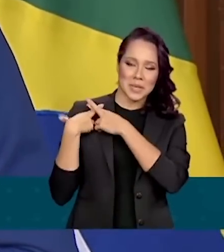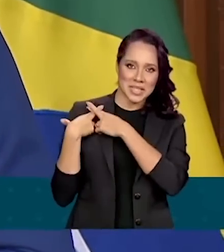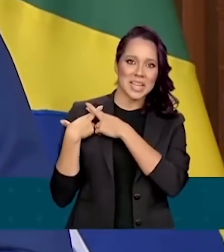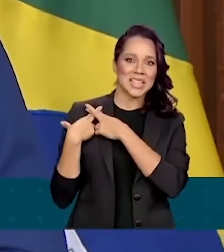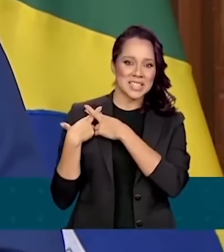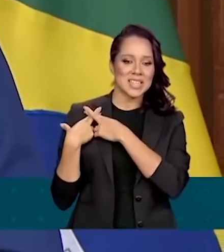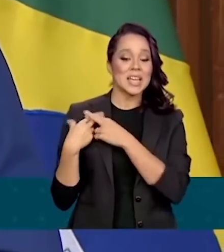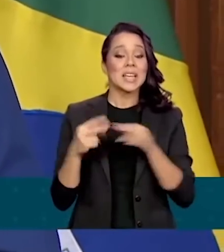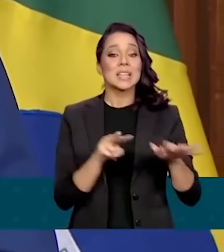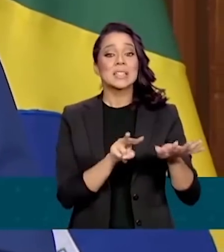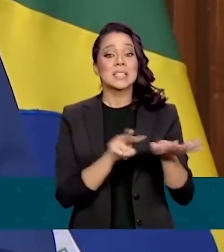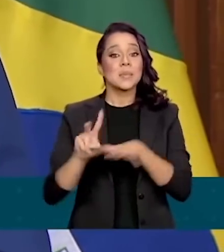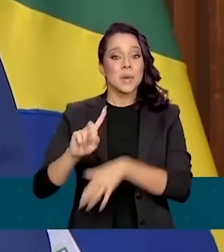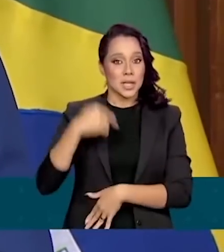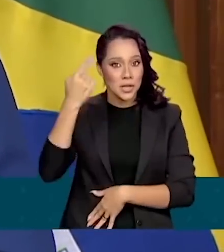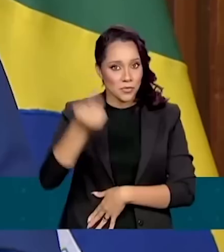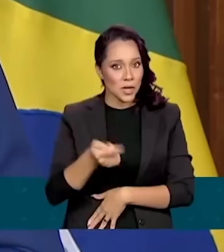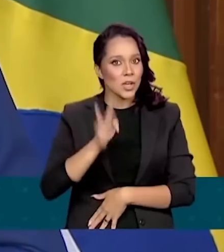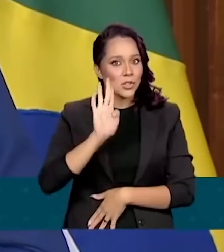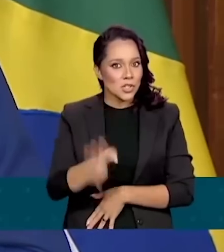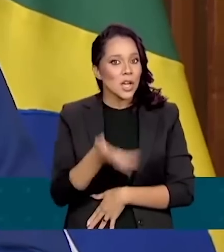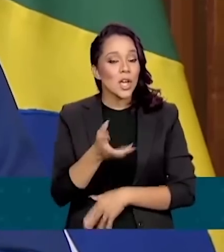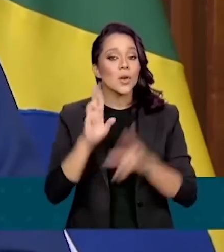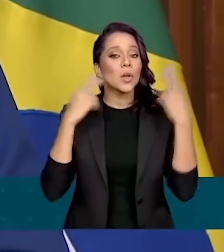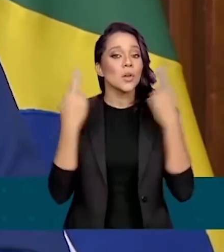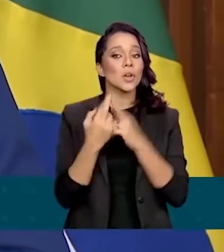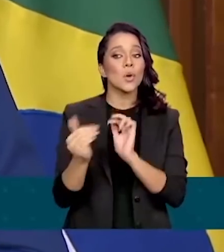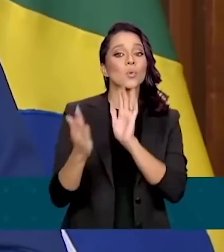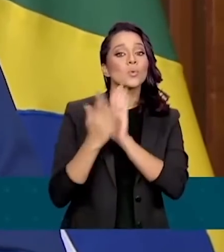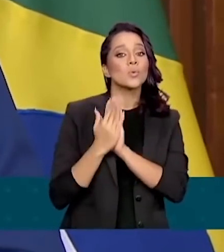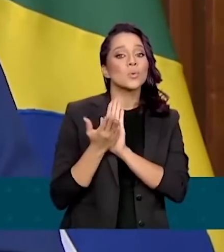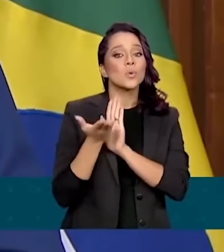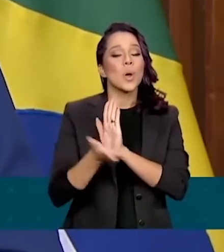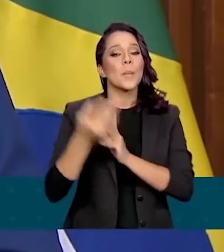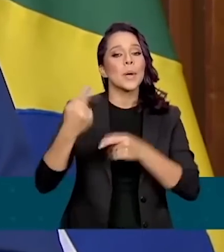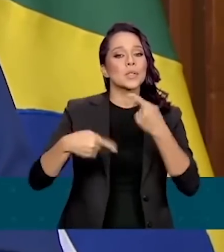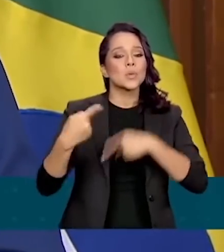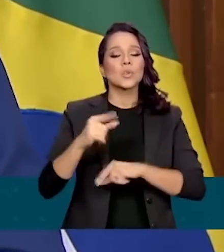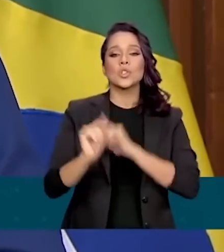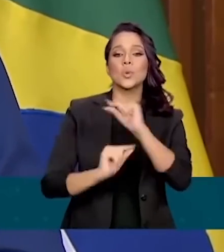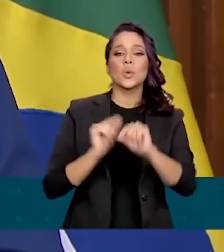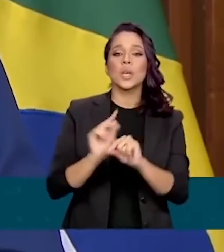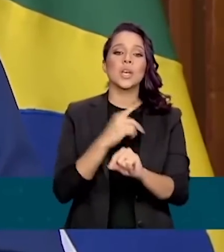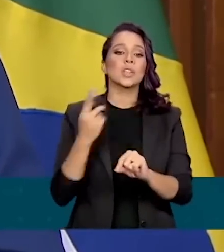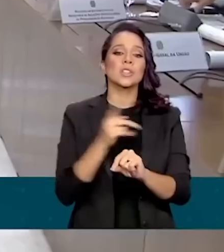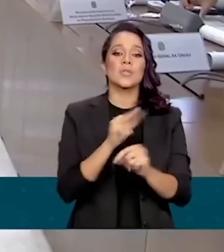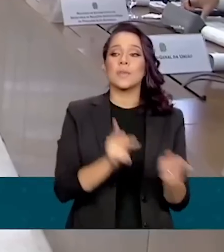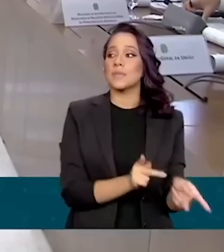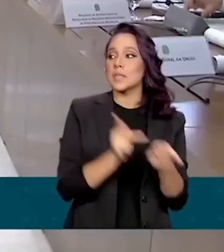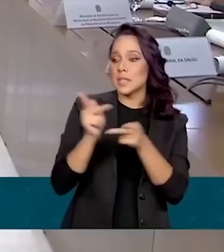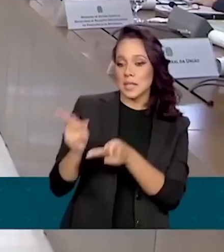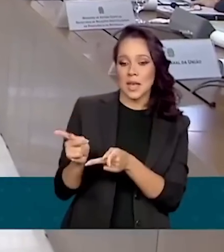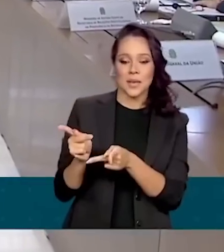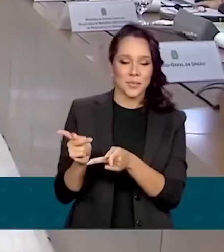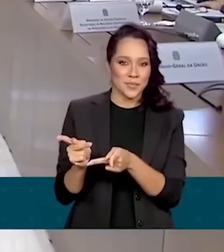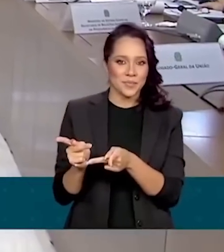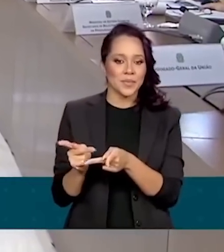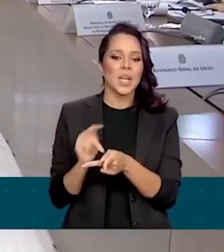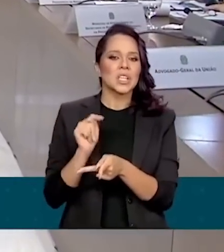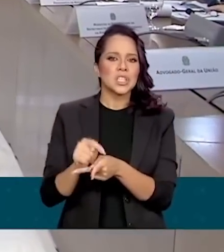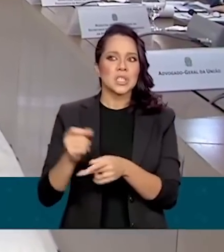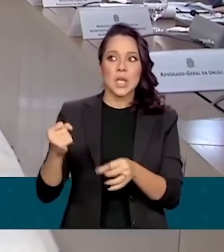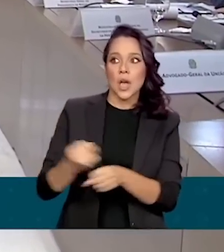responsabilidade. A semana que vem, eu já quero ter uma reunião com você para discutir o que, que a gente vai visitar, sabe,